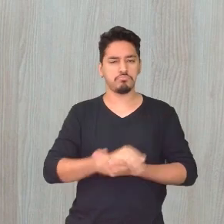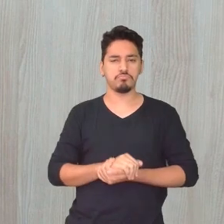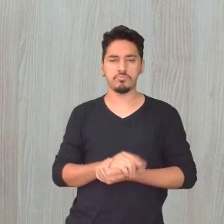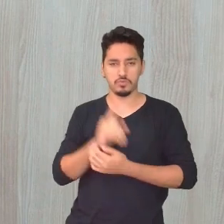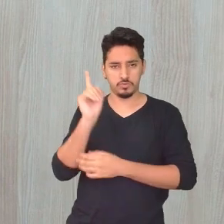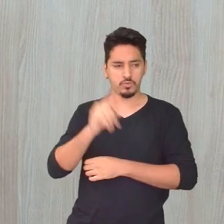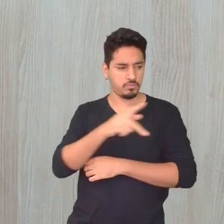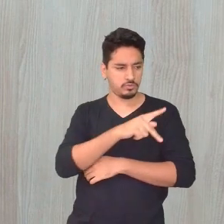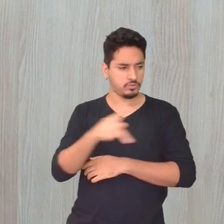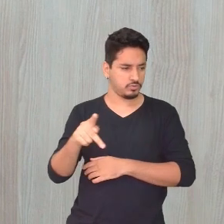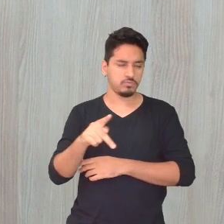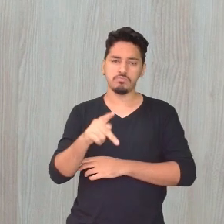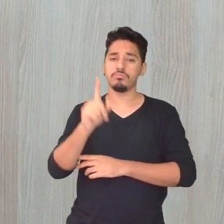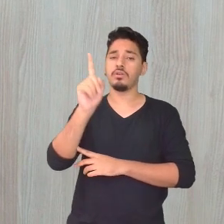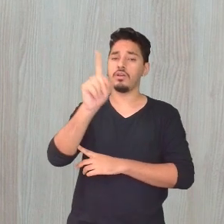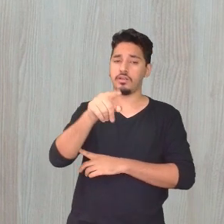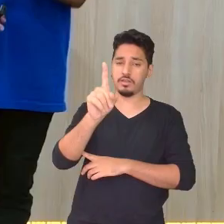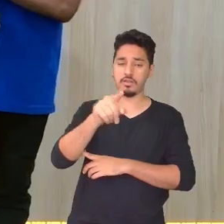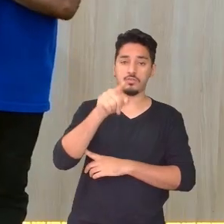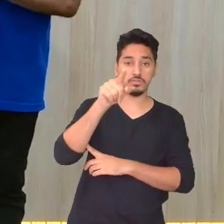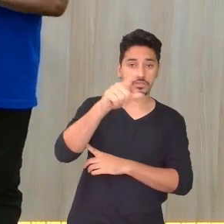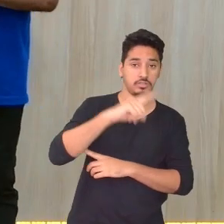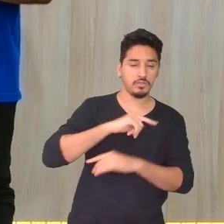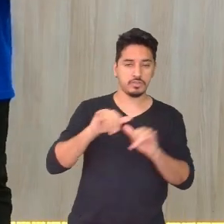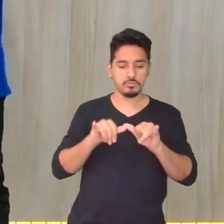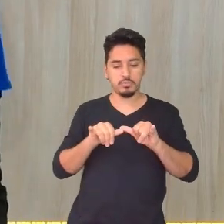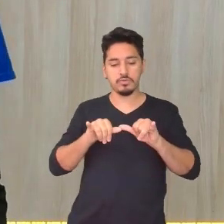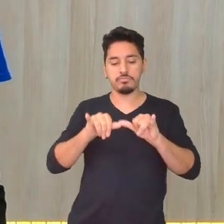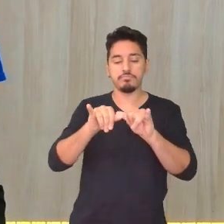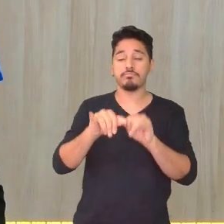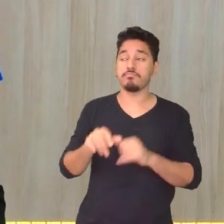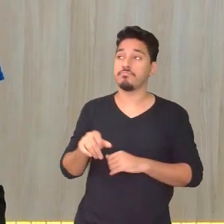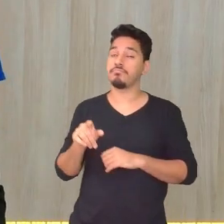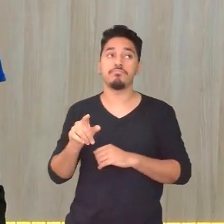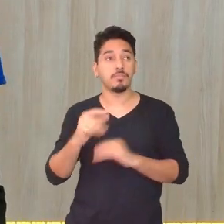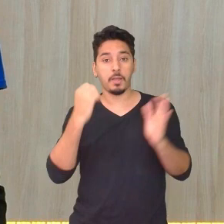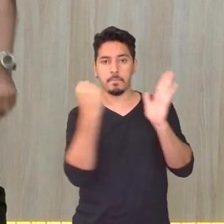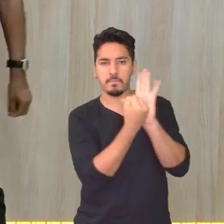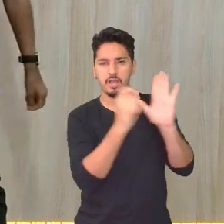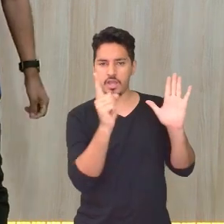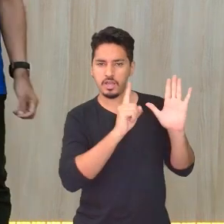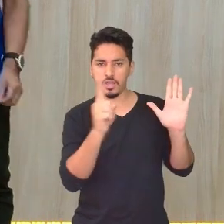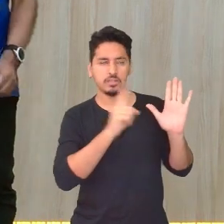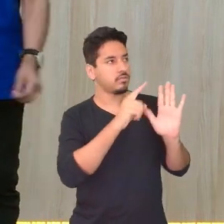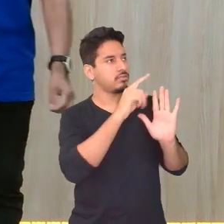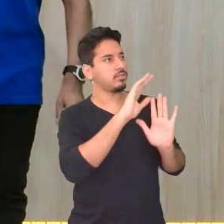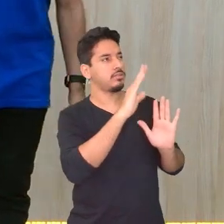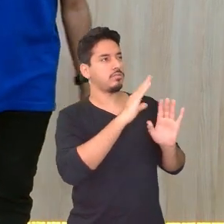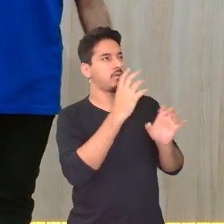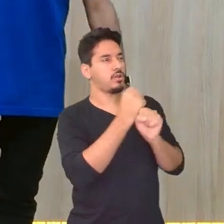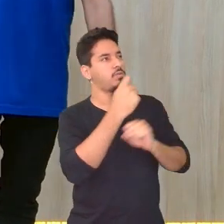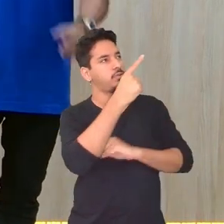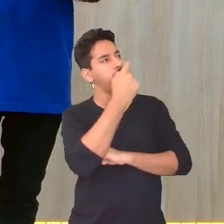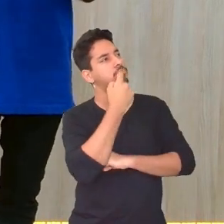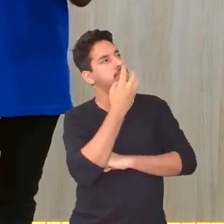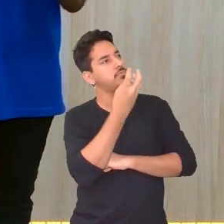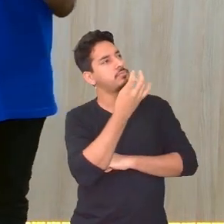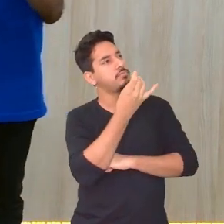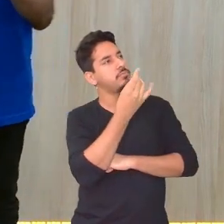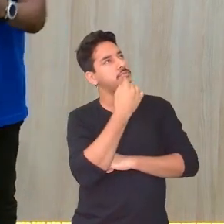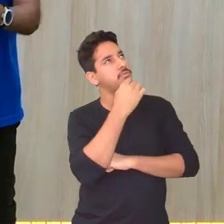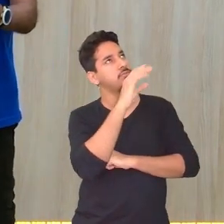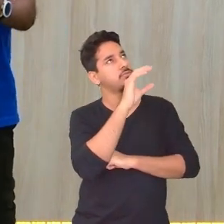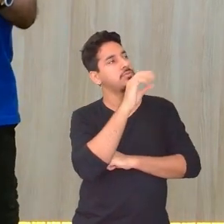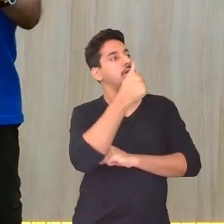isso, Ricardinho? Isso. Quando você estiver no supermercado, não vá pela marca, não. Calcula as coisas direitinho aí. Vê quanto é que